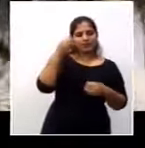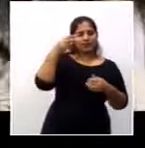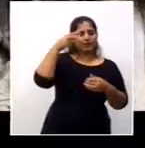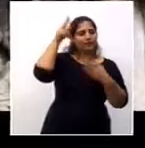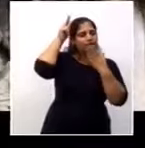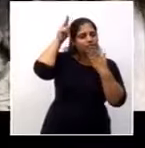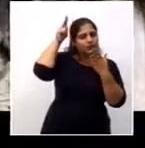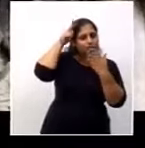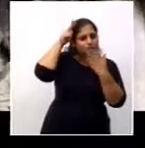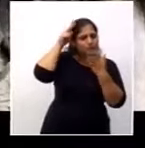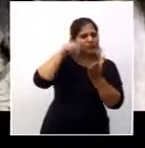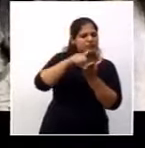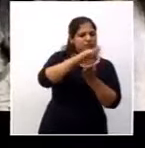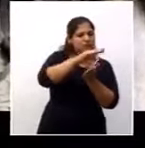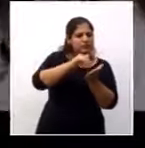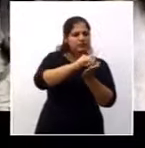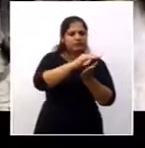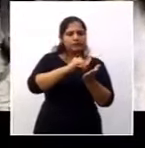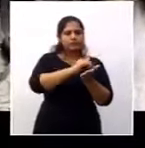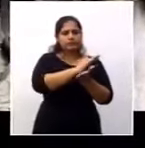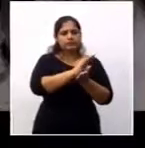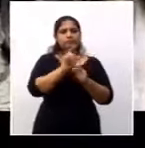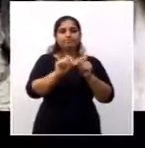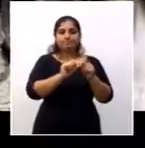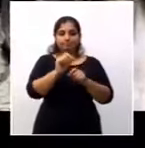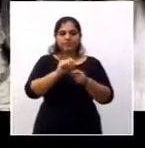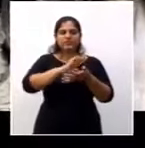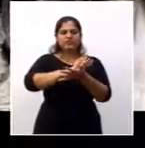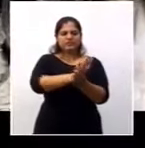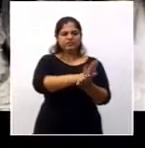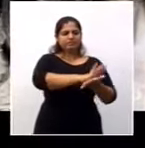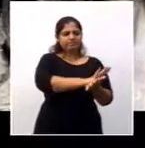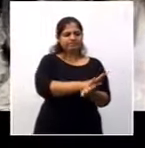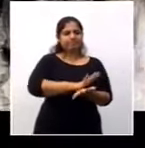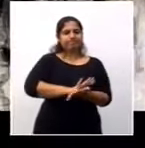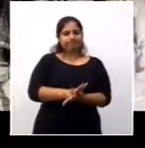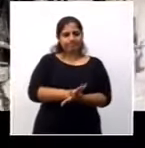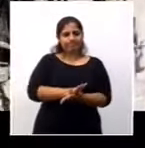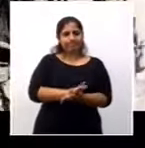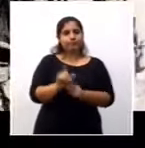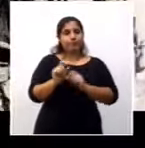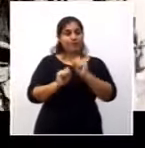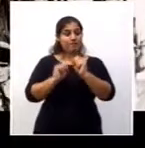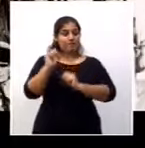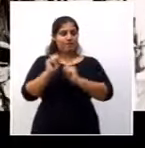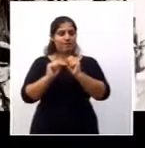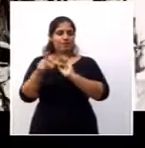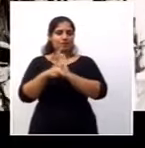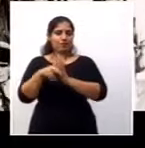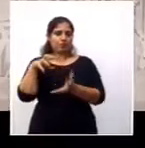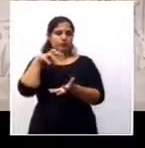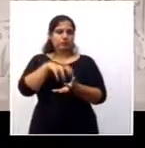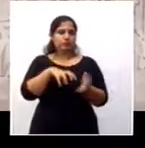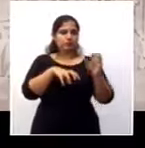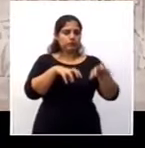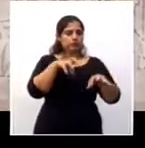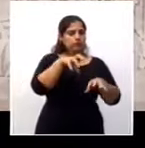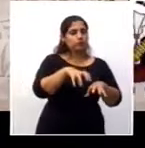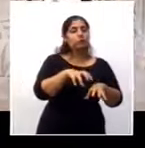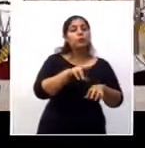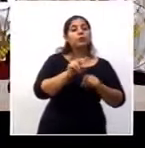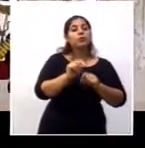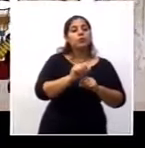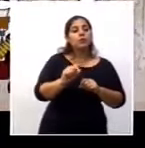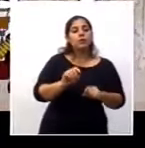foram desalojados e muitas vezes massacrados pelas empresas de colonização e os